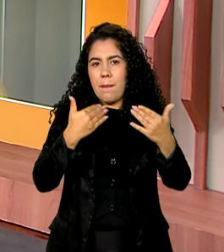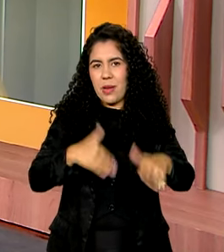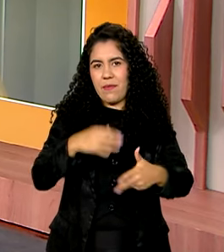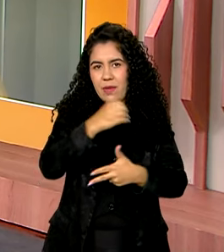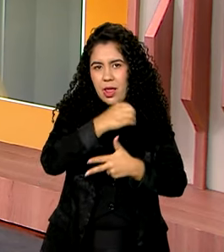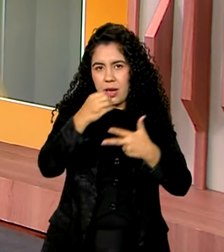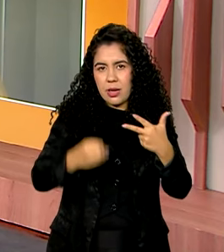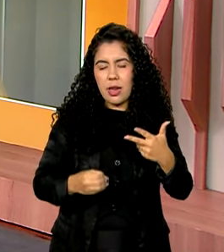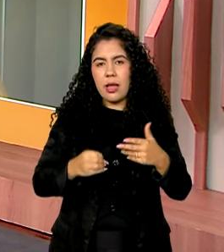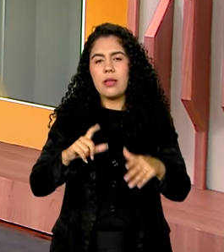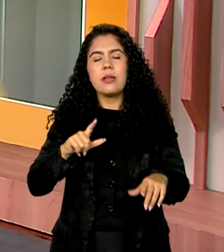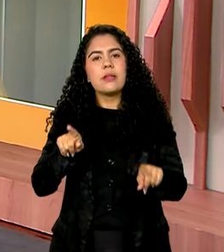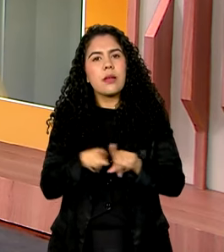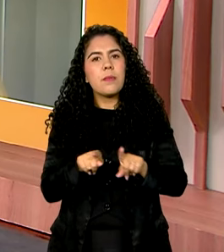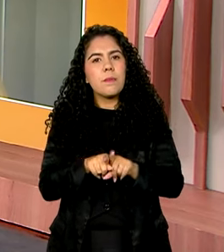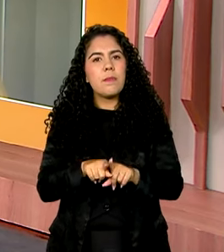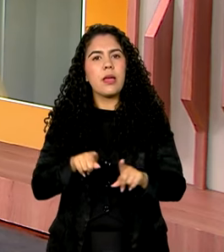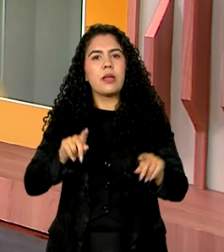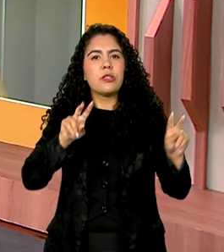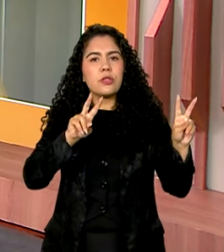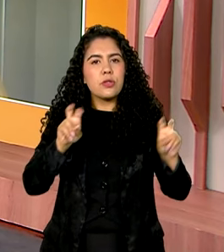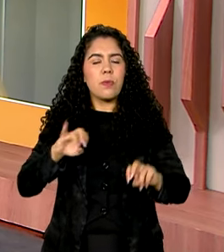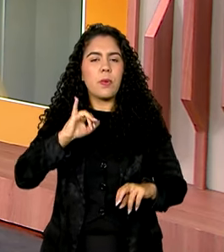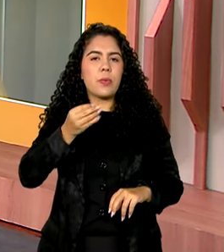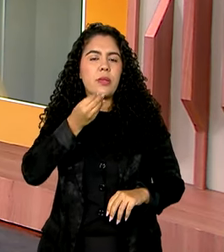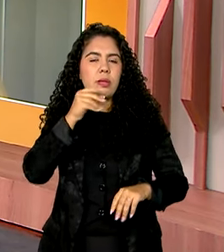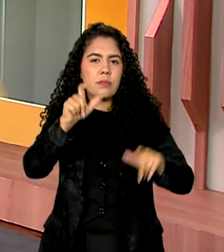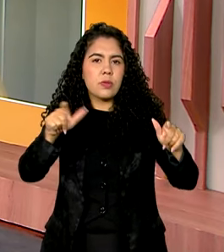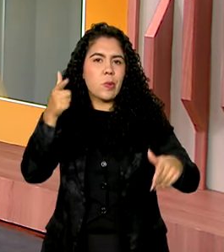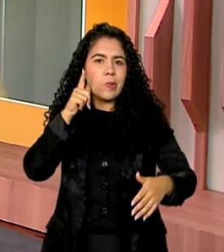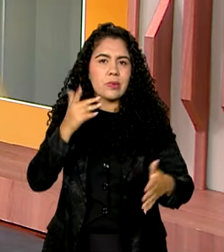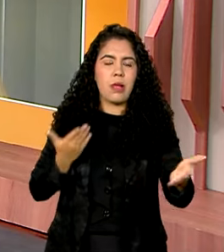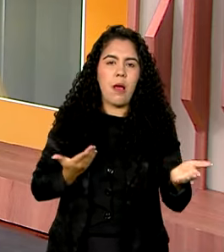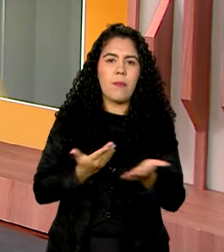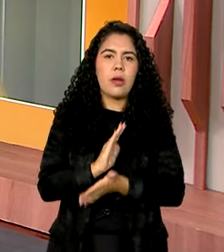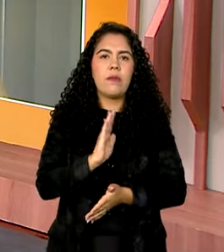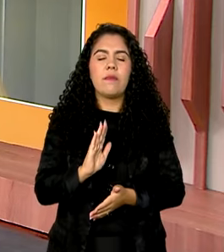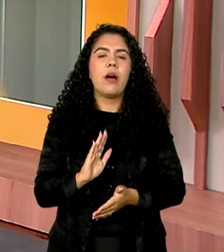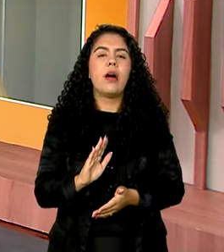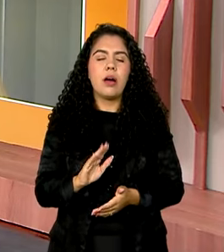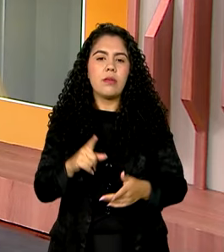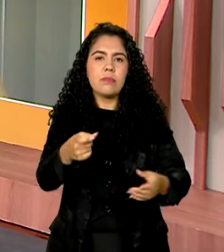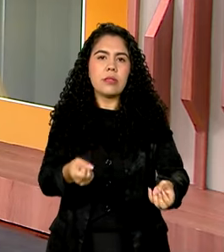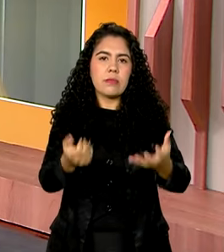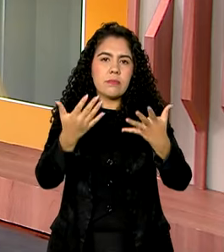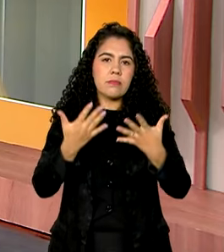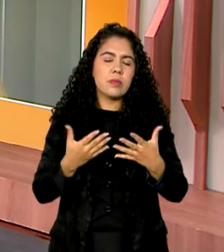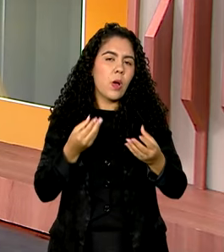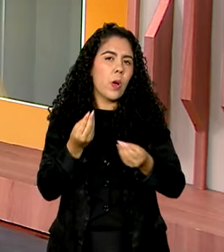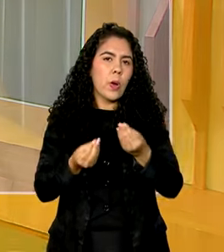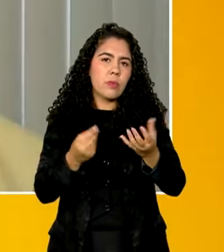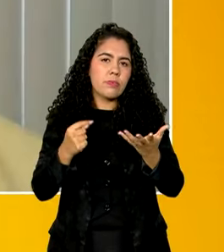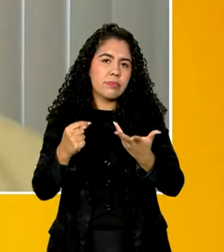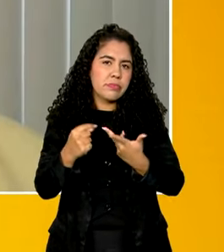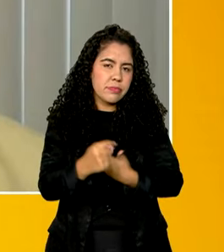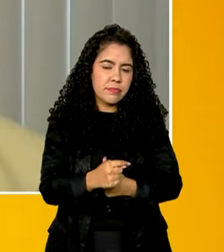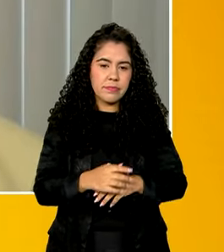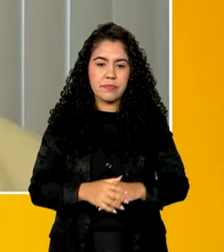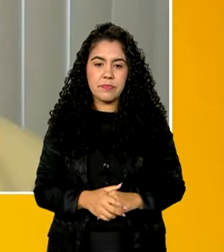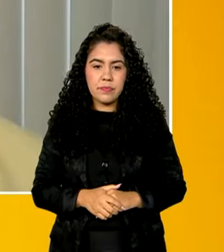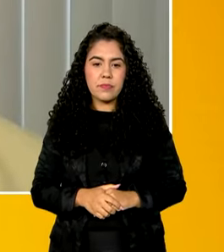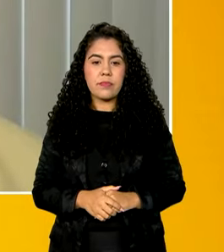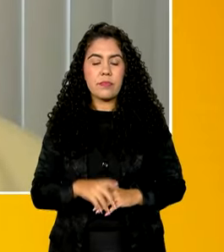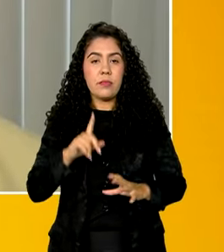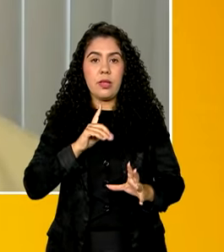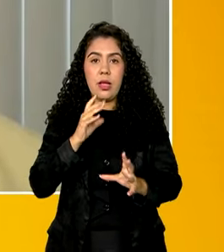E conversa com a gente também sobre esse banco dos candidatos, que amplia ainda mais a chance de aprovação. Nós